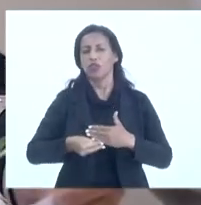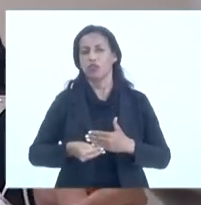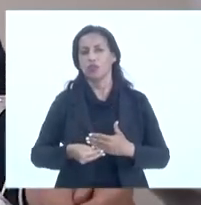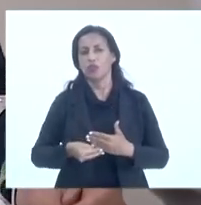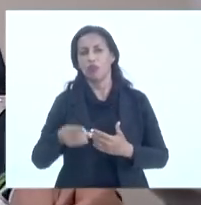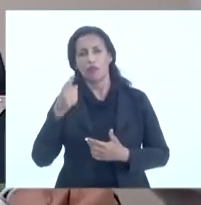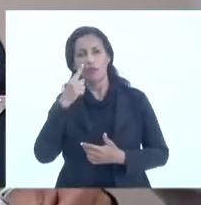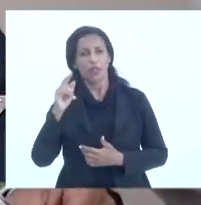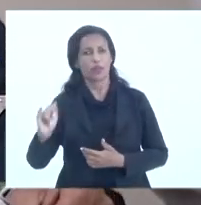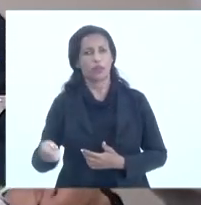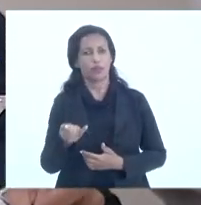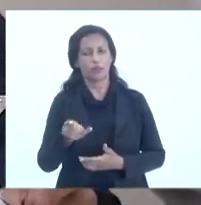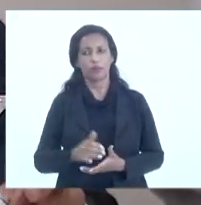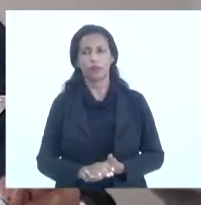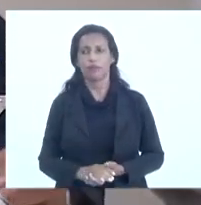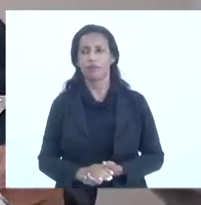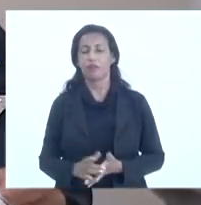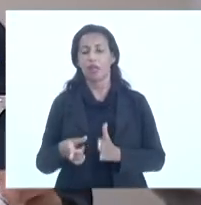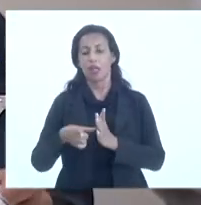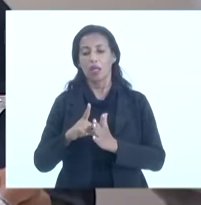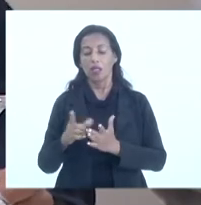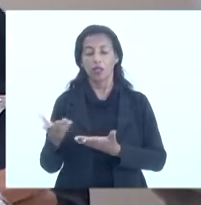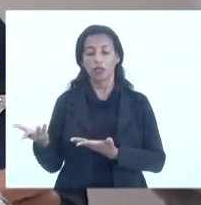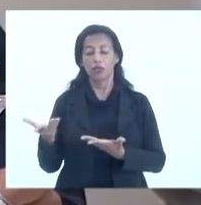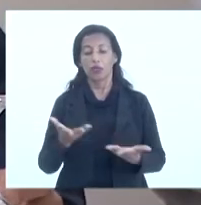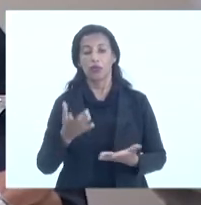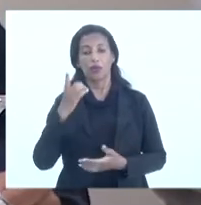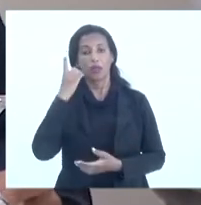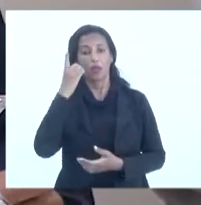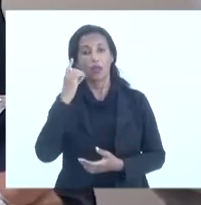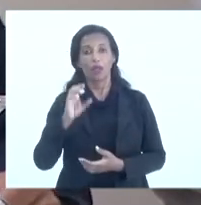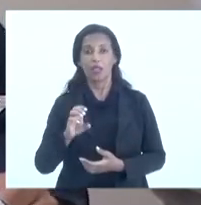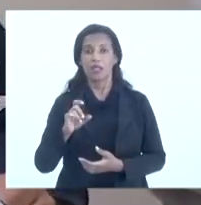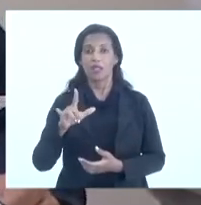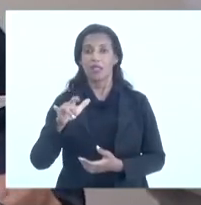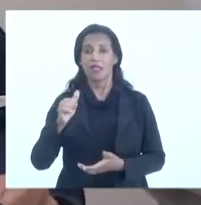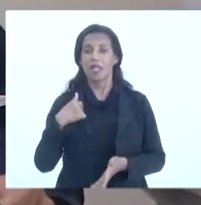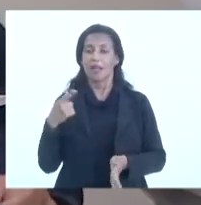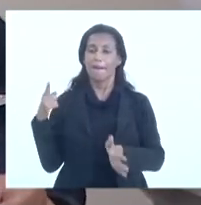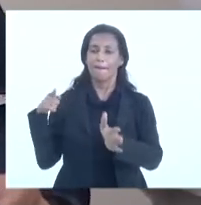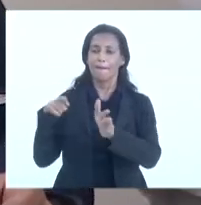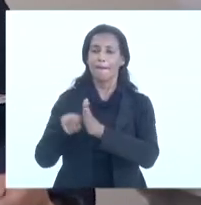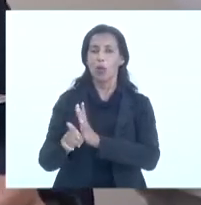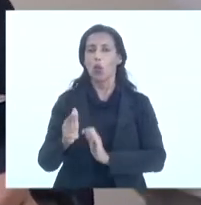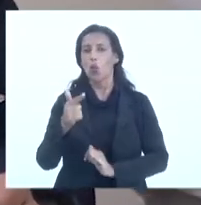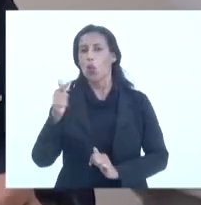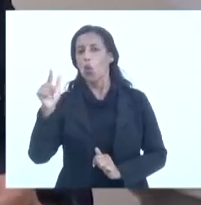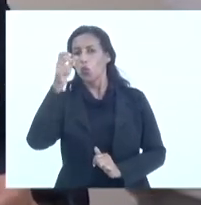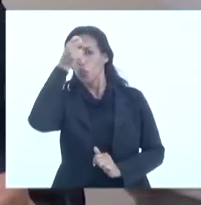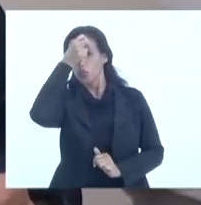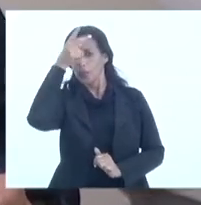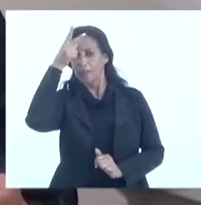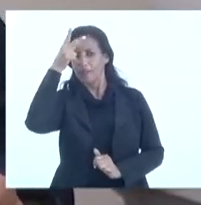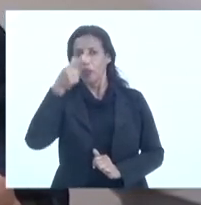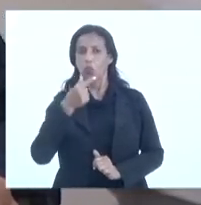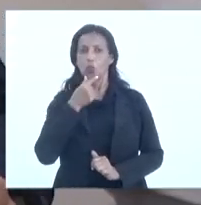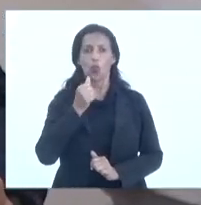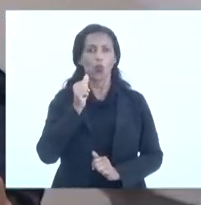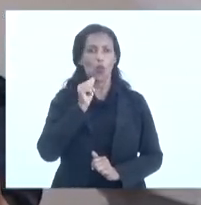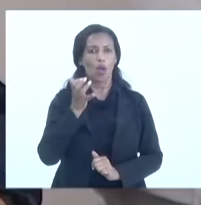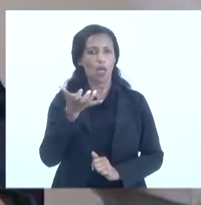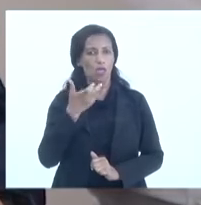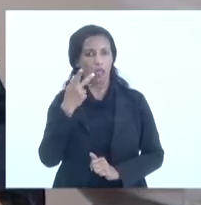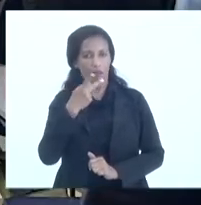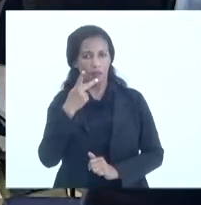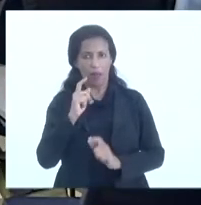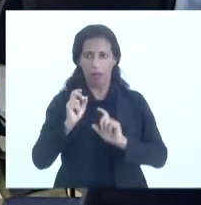possibilidade. Eu, antes de passar a palavra para a deputada Célia, pergunto se há algum outro prefeito ou prefeita, Deise, quer usar a